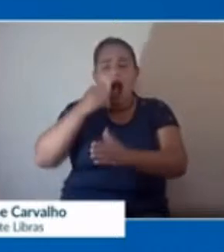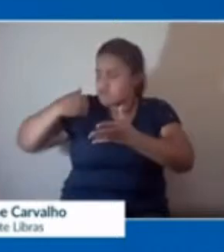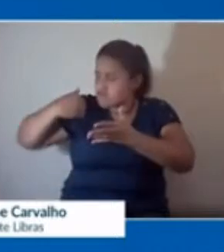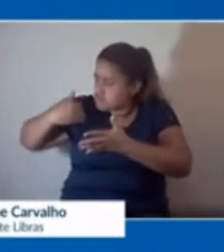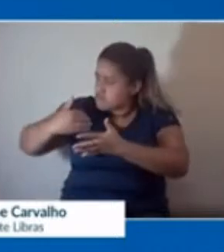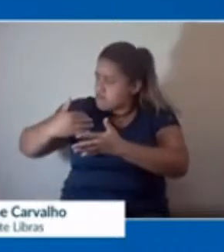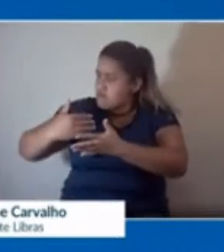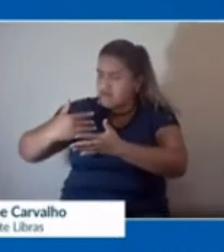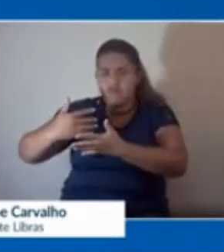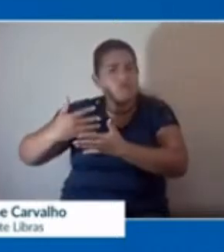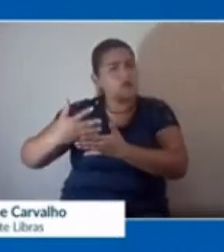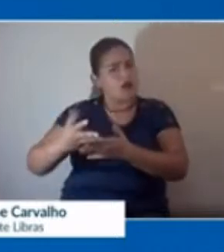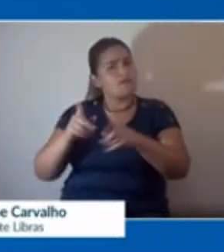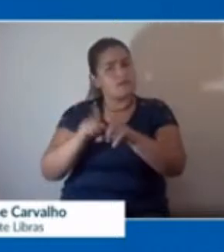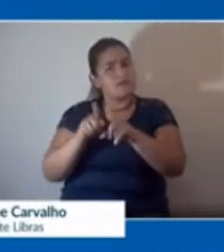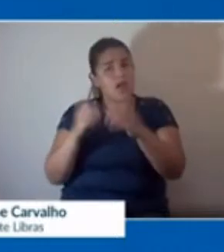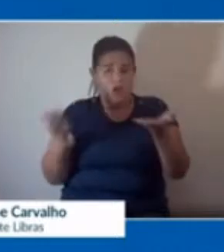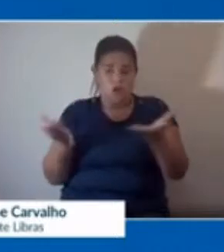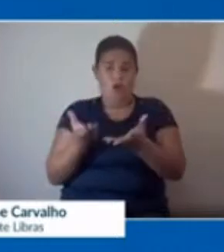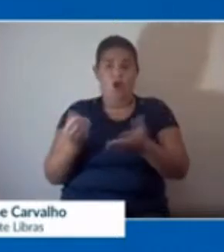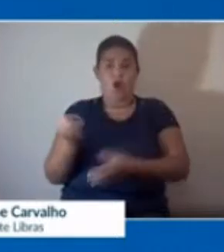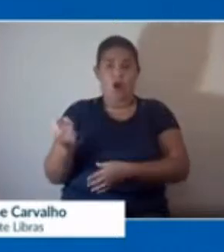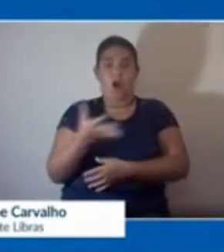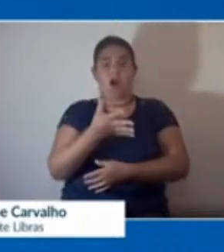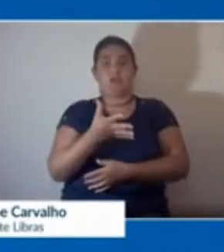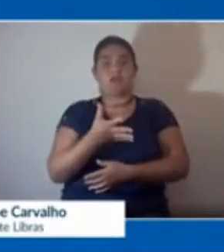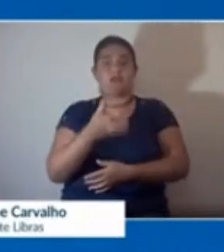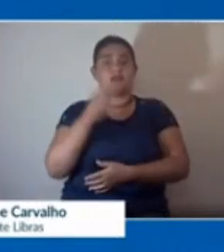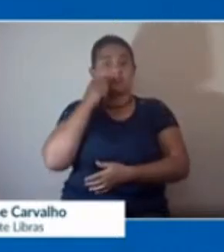também, nos dias atuais, né, das mulheres cineastas?